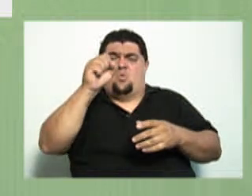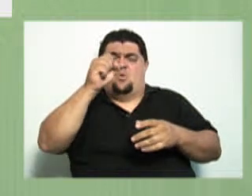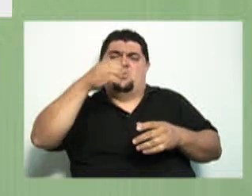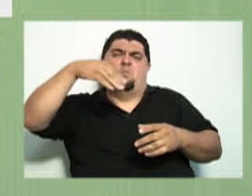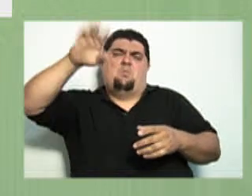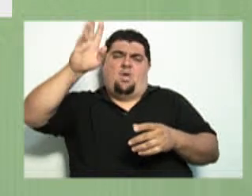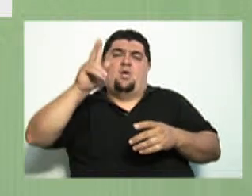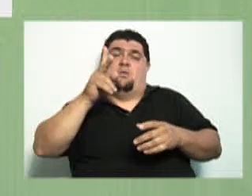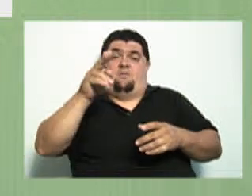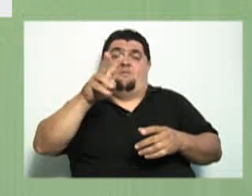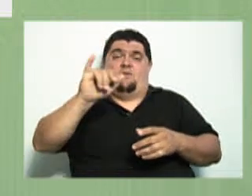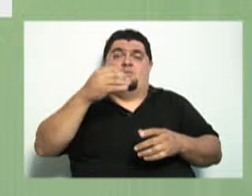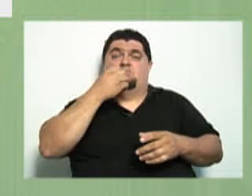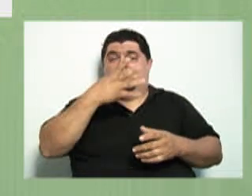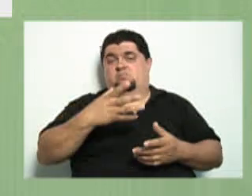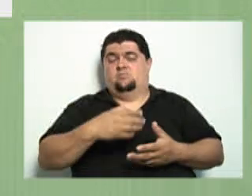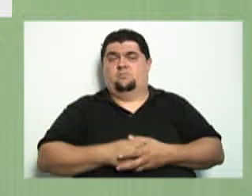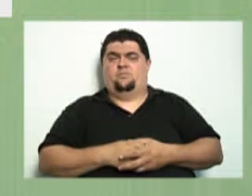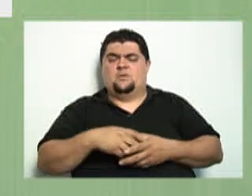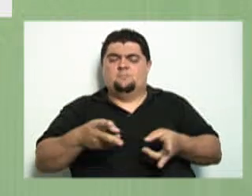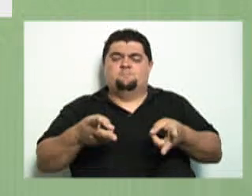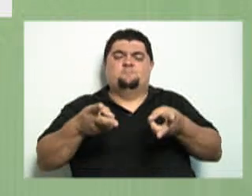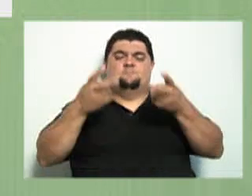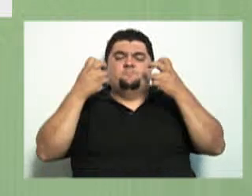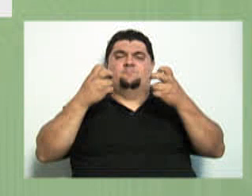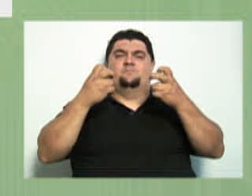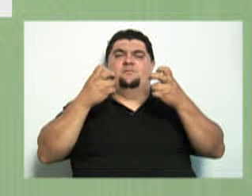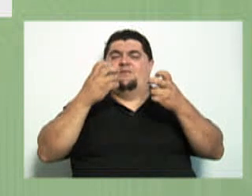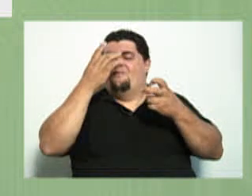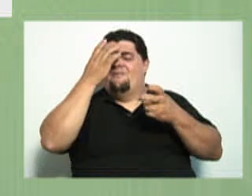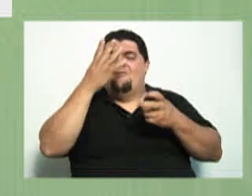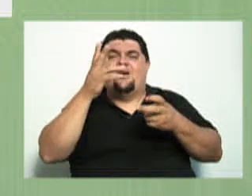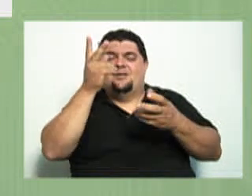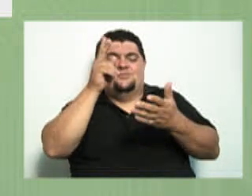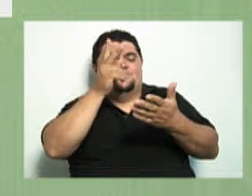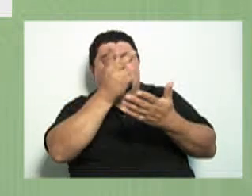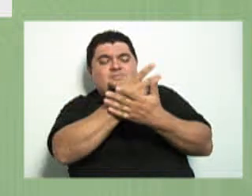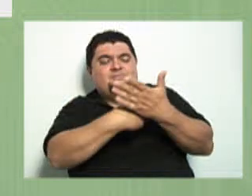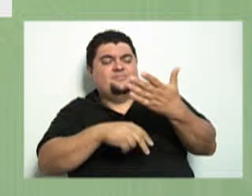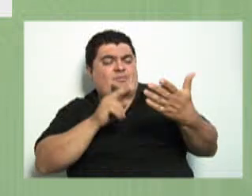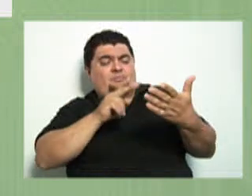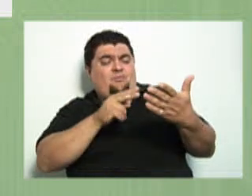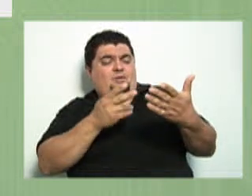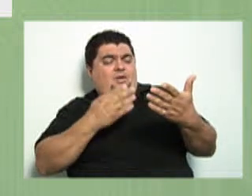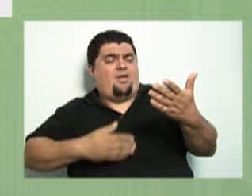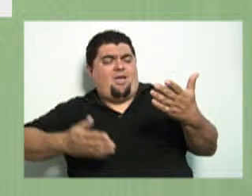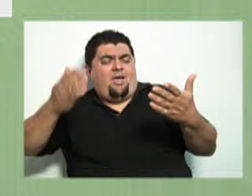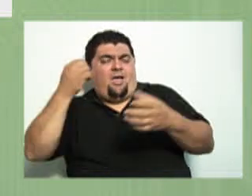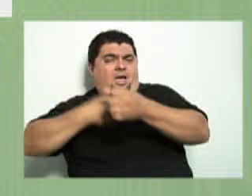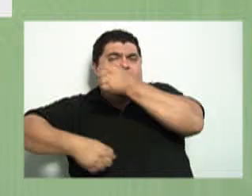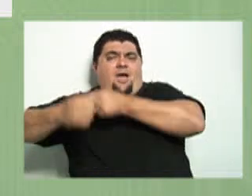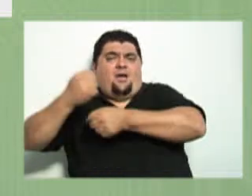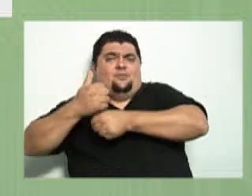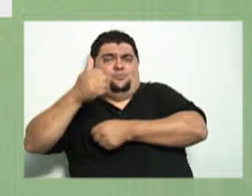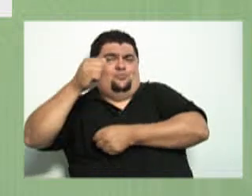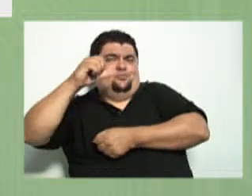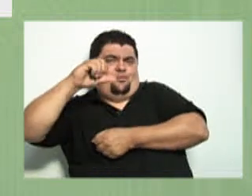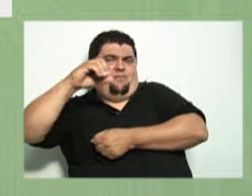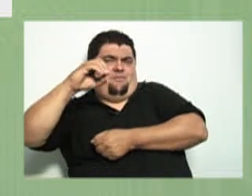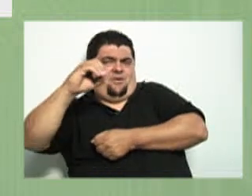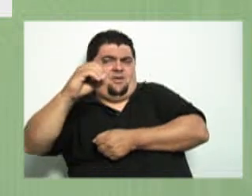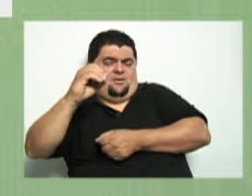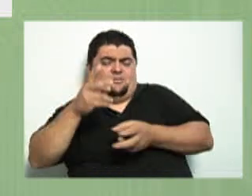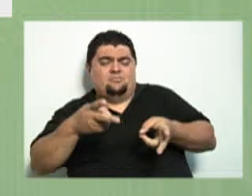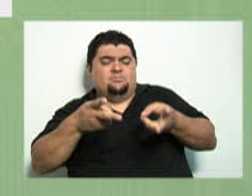8. E a gente vê claramente nessas figuras a realidade do Brasil da década de 90. A gente consegue perceber aqui